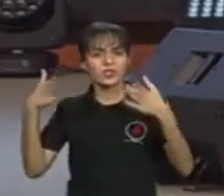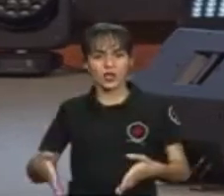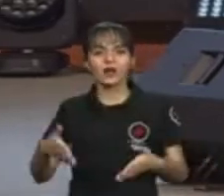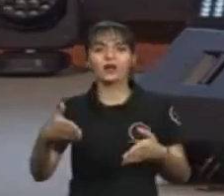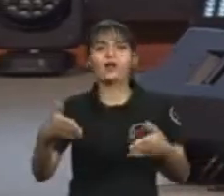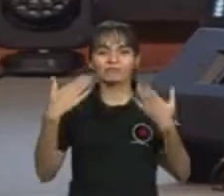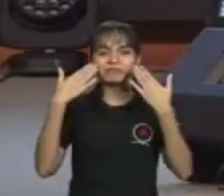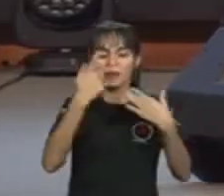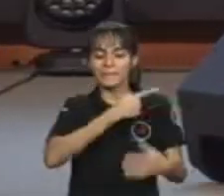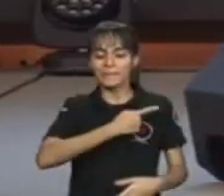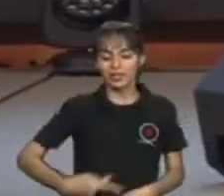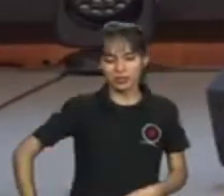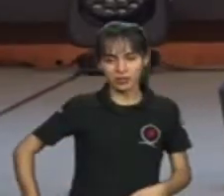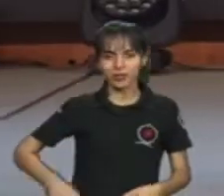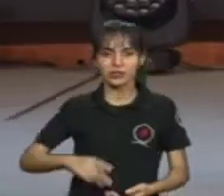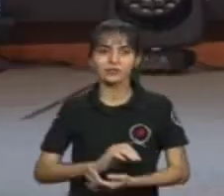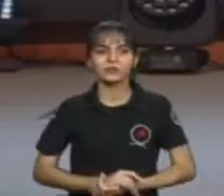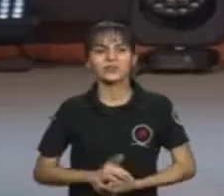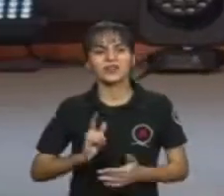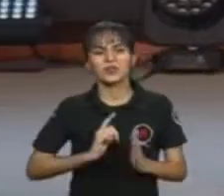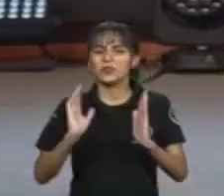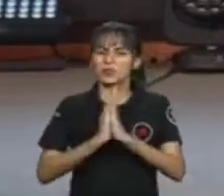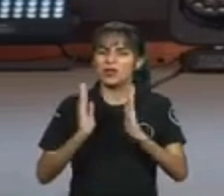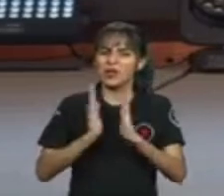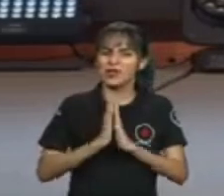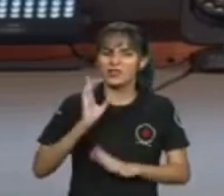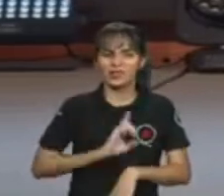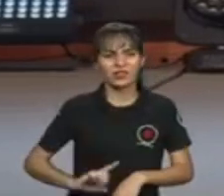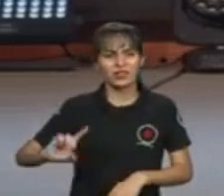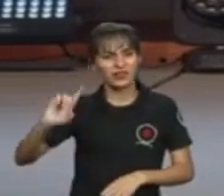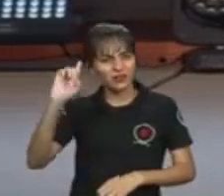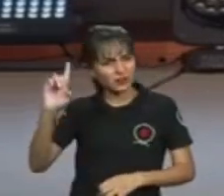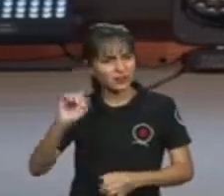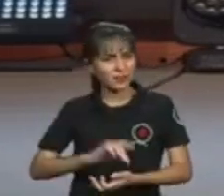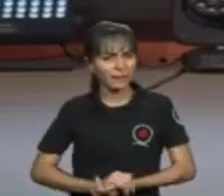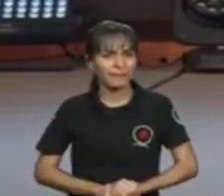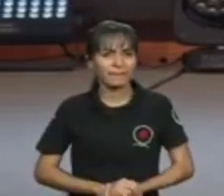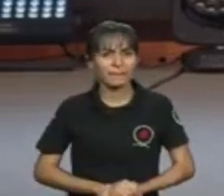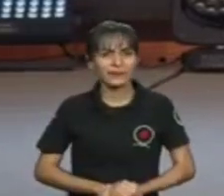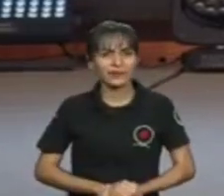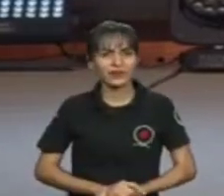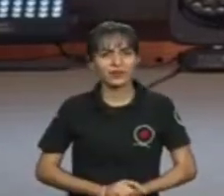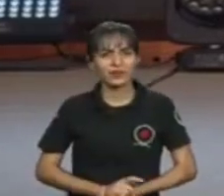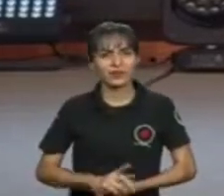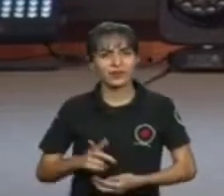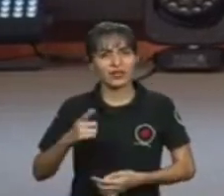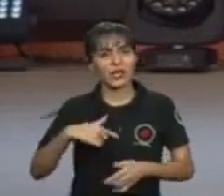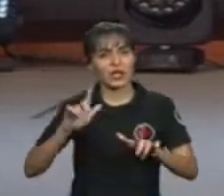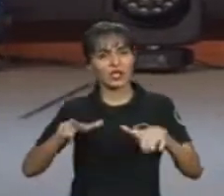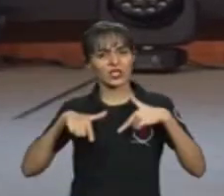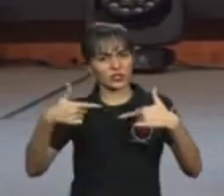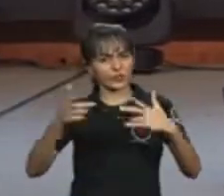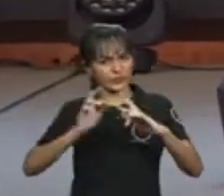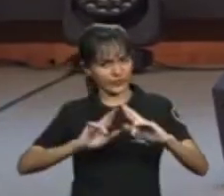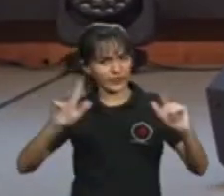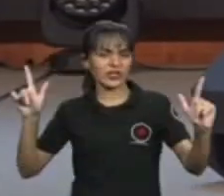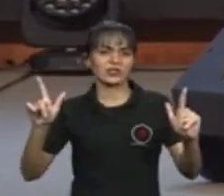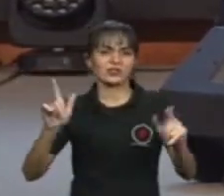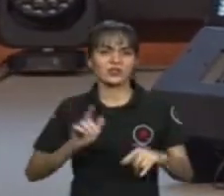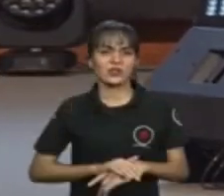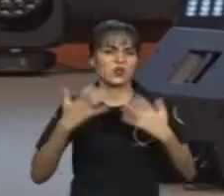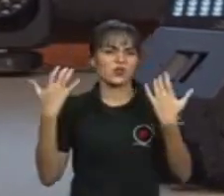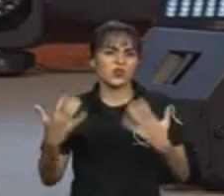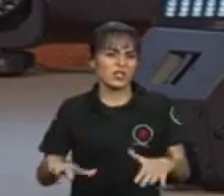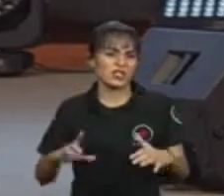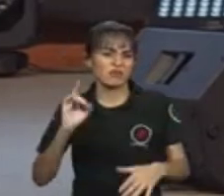presidência e de ter orado ao Senhor, de ter falado para Ele que eu iria fazer a diferença, que eu não queria ser